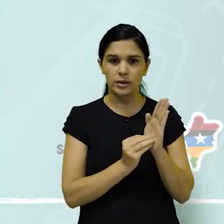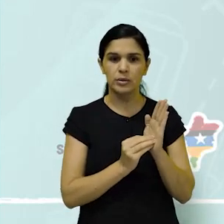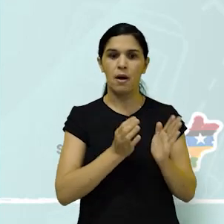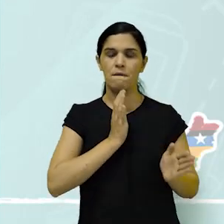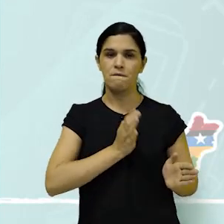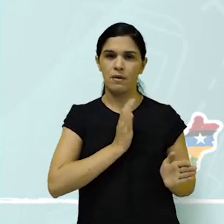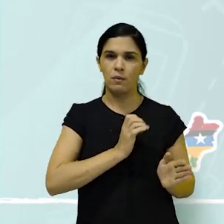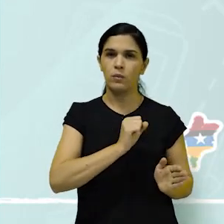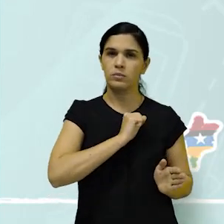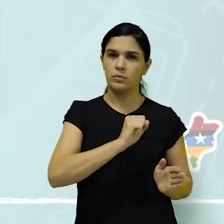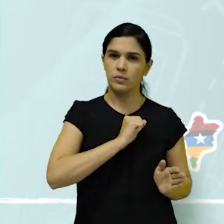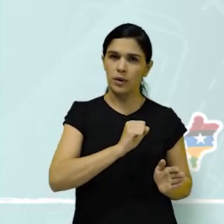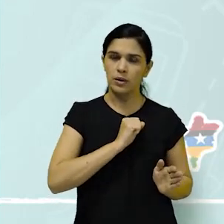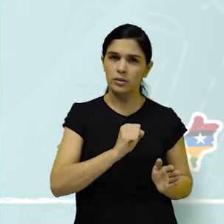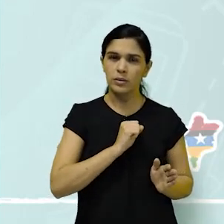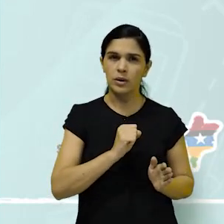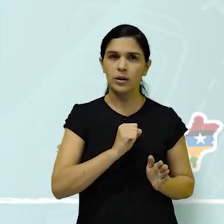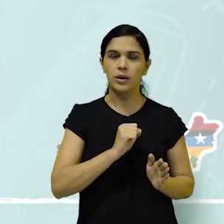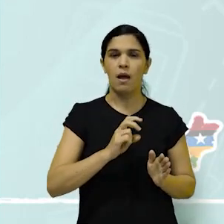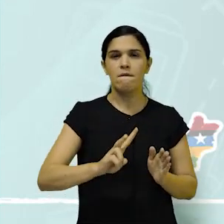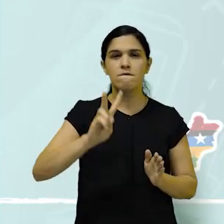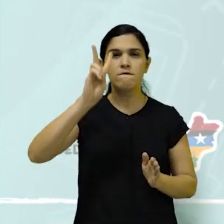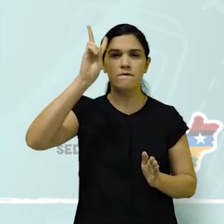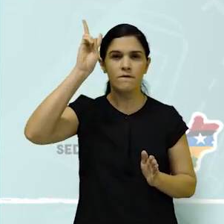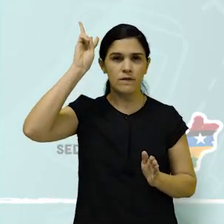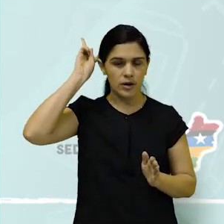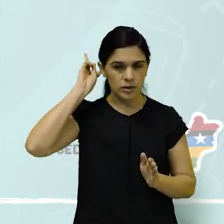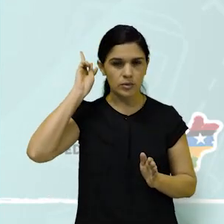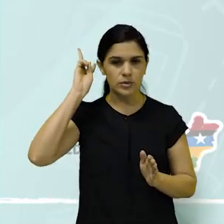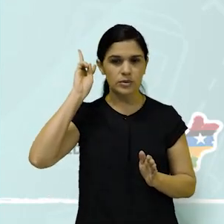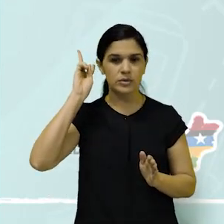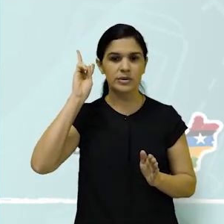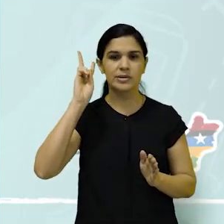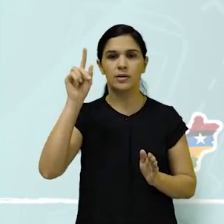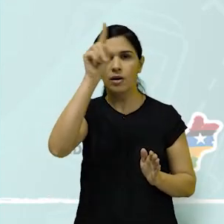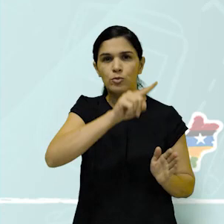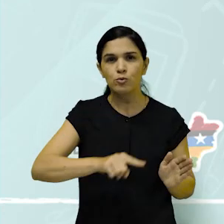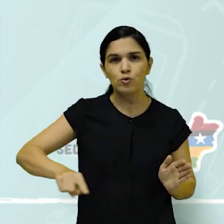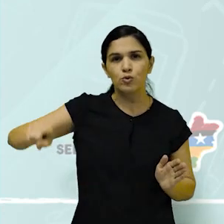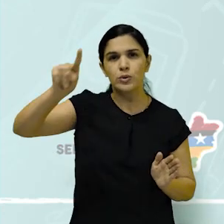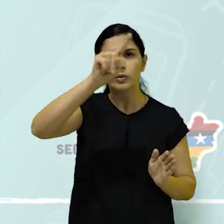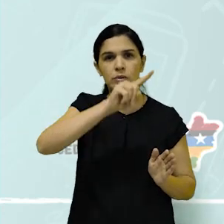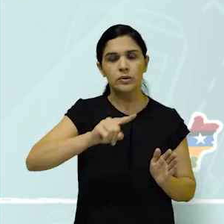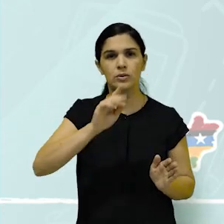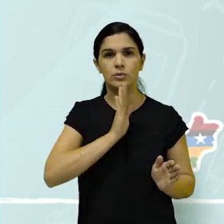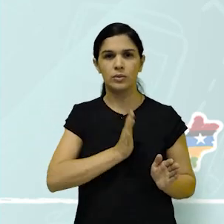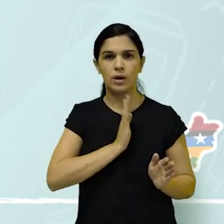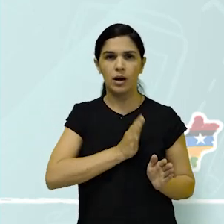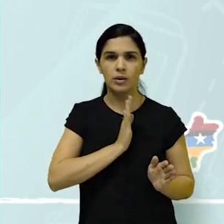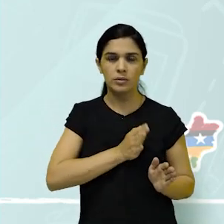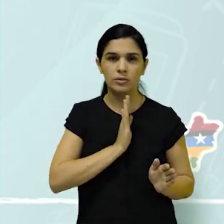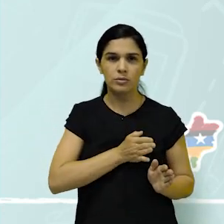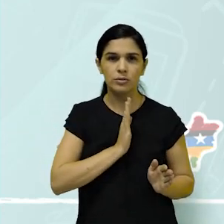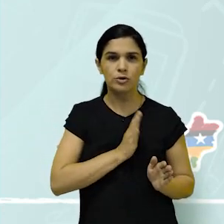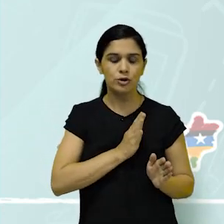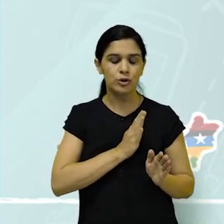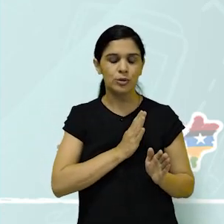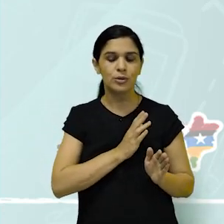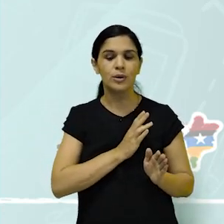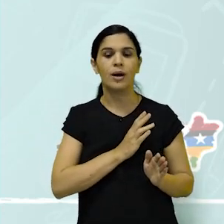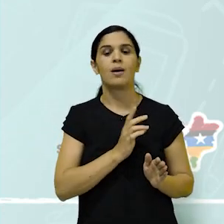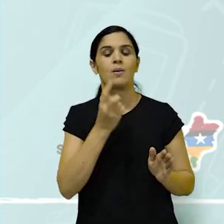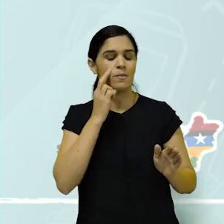a velocidade do ciclo cardíaco, medida pelo número de contrações do coração por